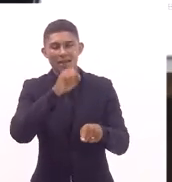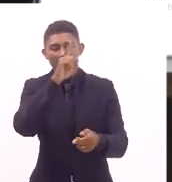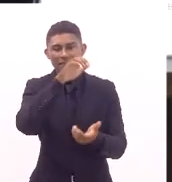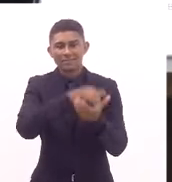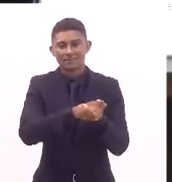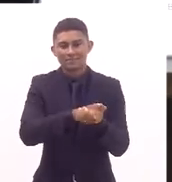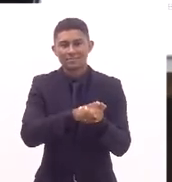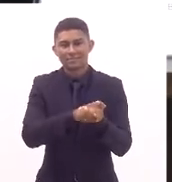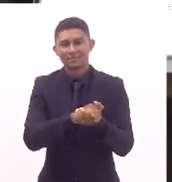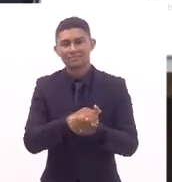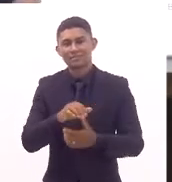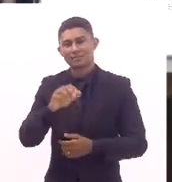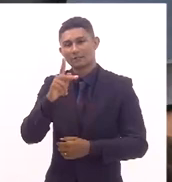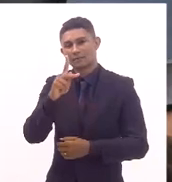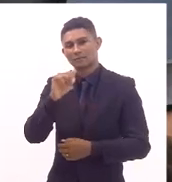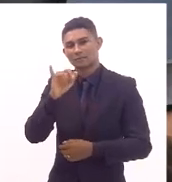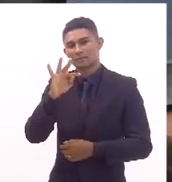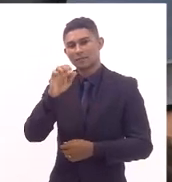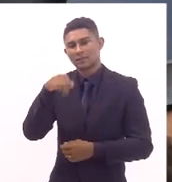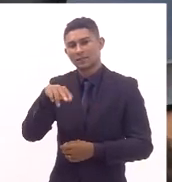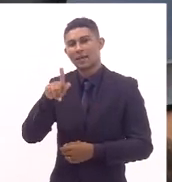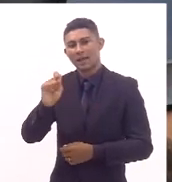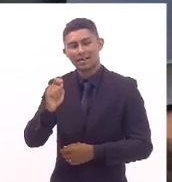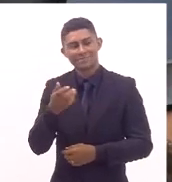Antônio Pitanga E aí